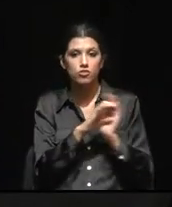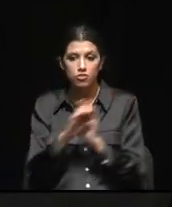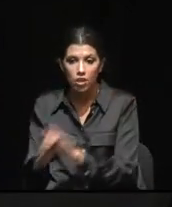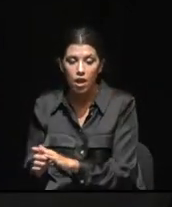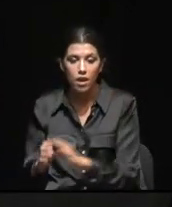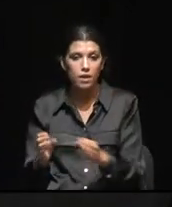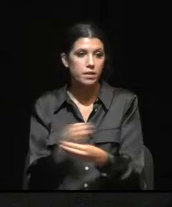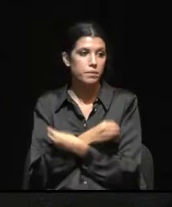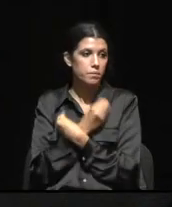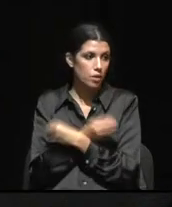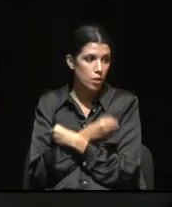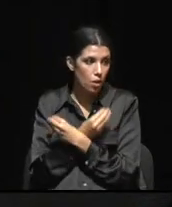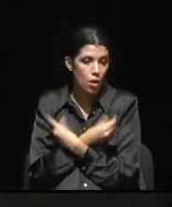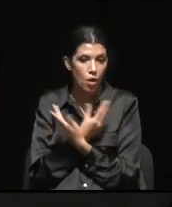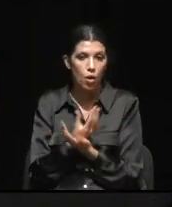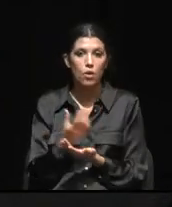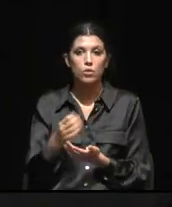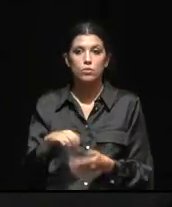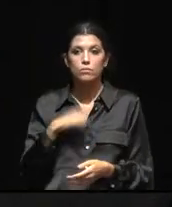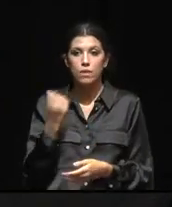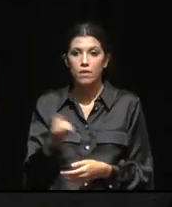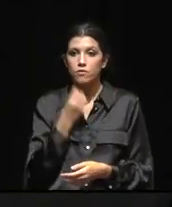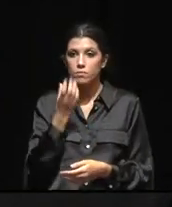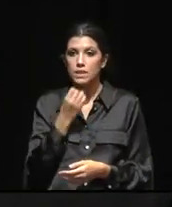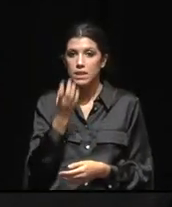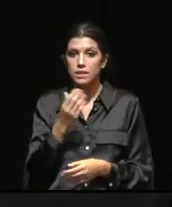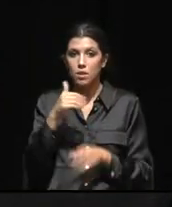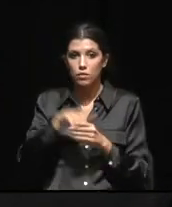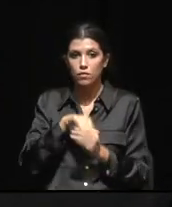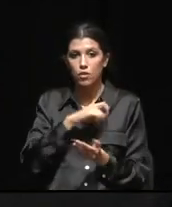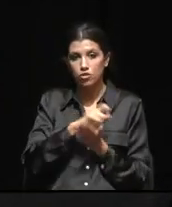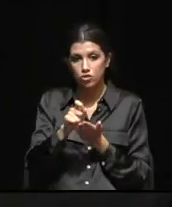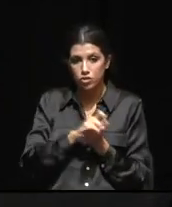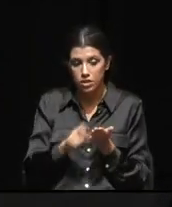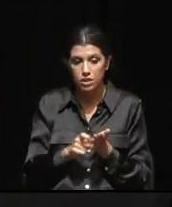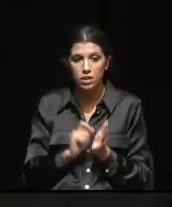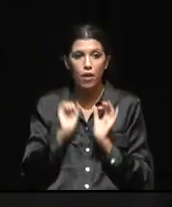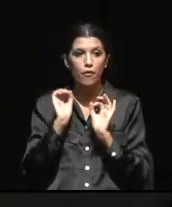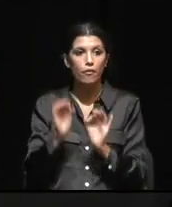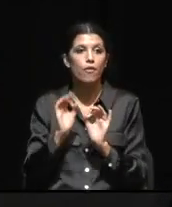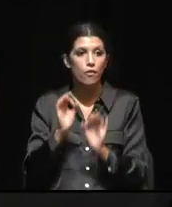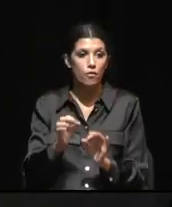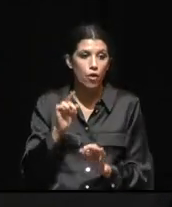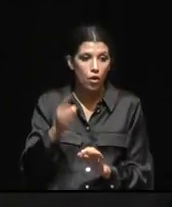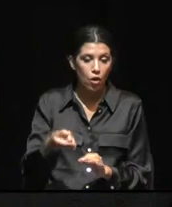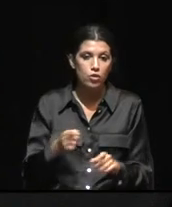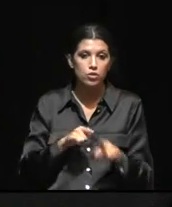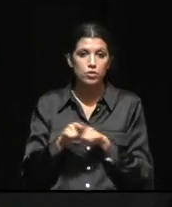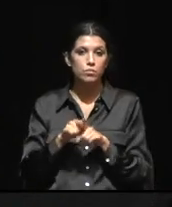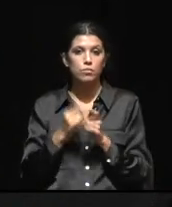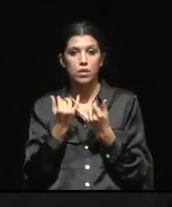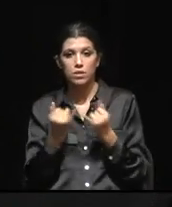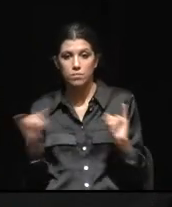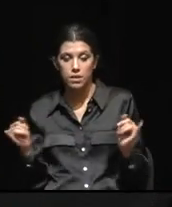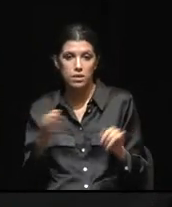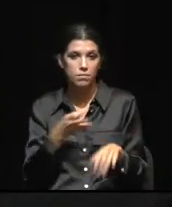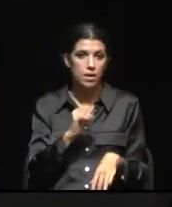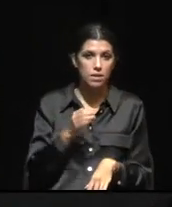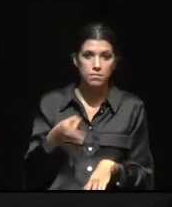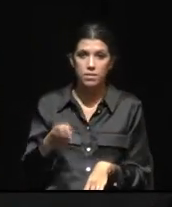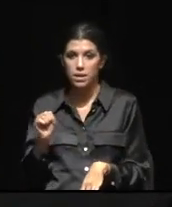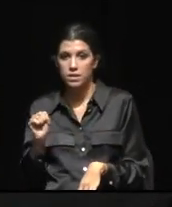e bloco o pf fará uma declaração de Vot escrita quem vota a favor deputados não inscritos PS